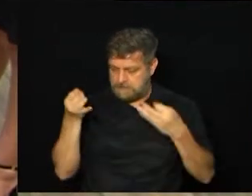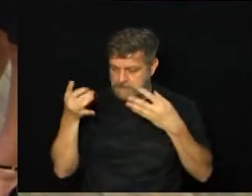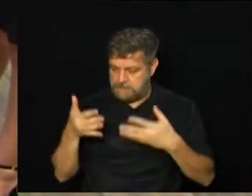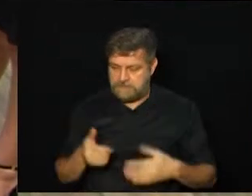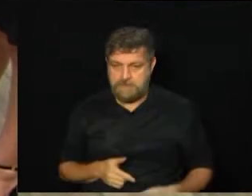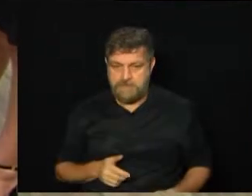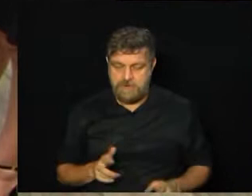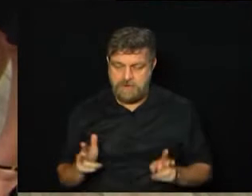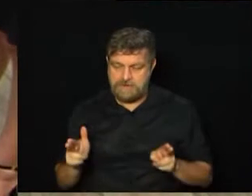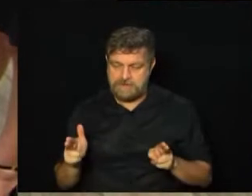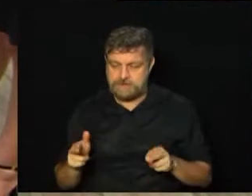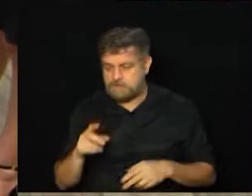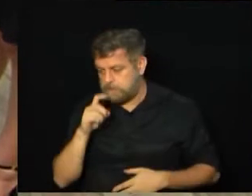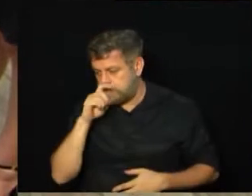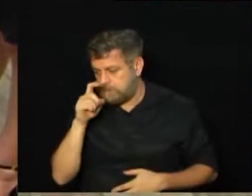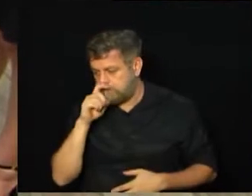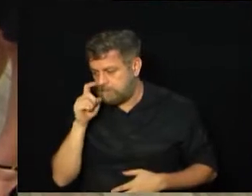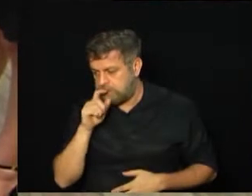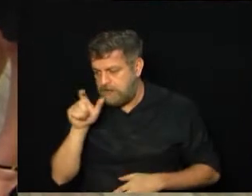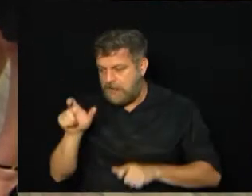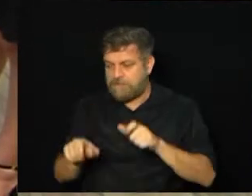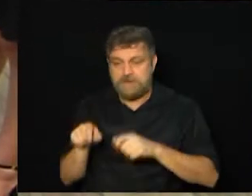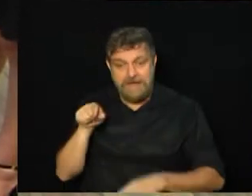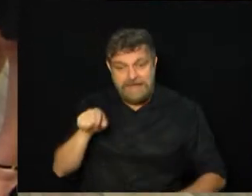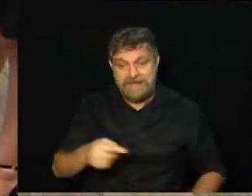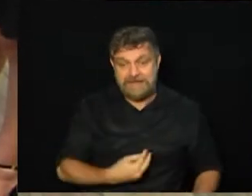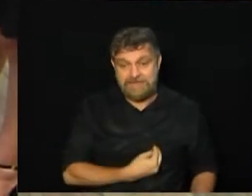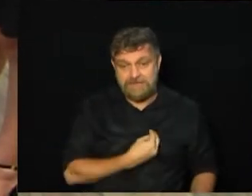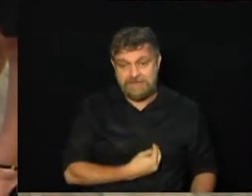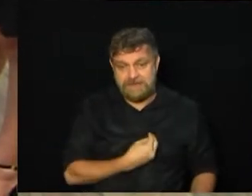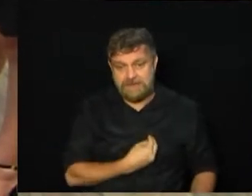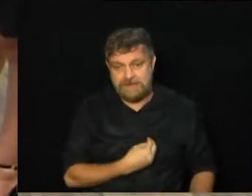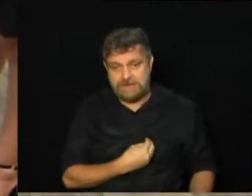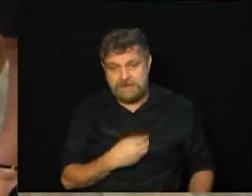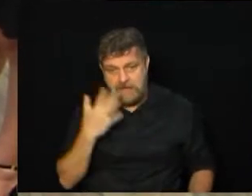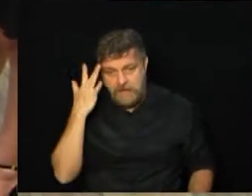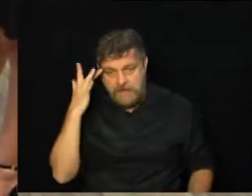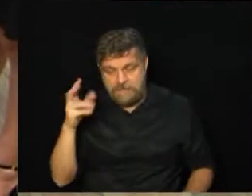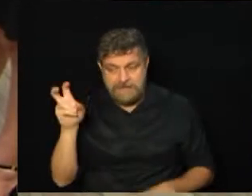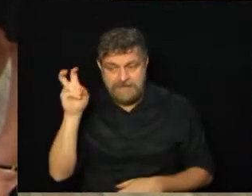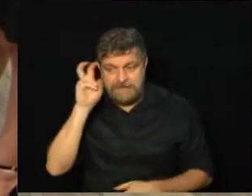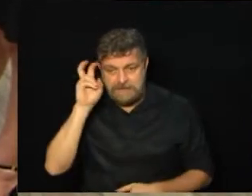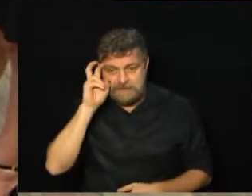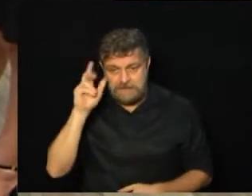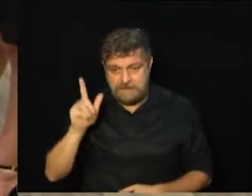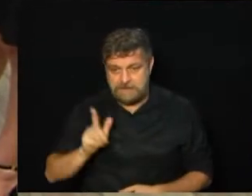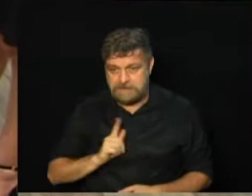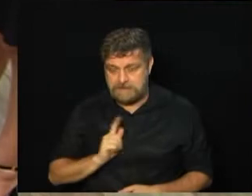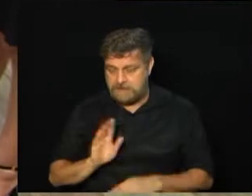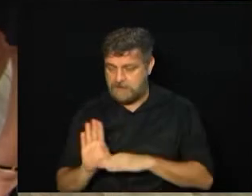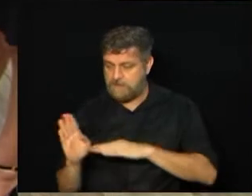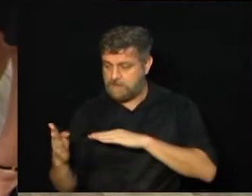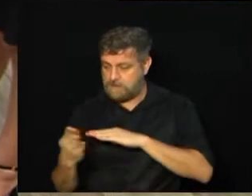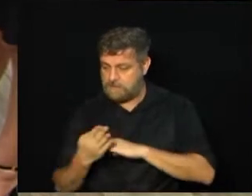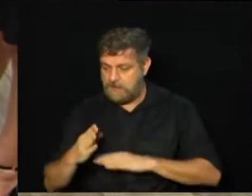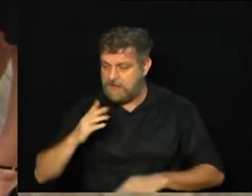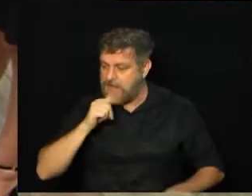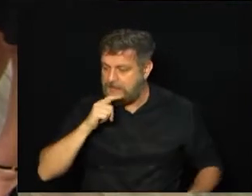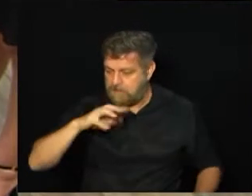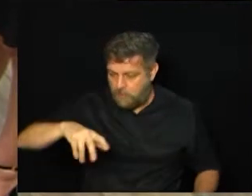no Ouro Verde. Por falar nos moradores do distrito do Ouro Verde, amanhã, quinta-feira, muitos bairros vão ficar sem